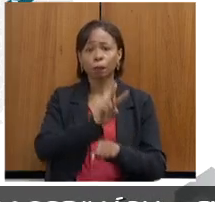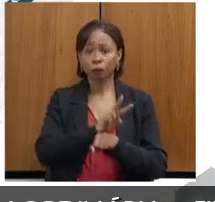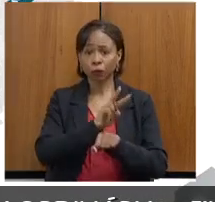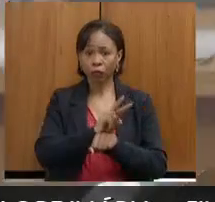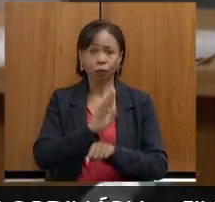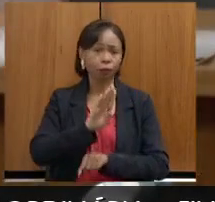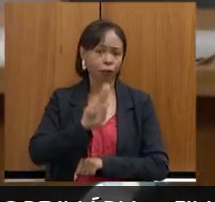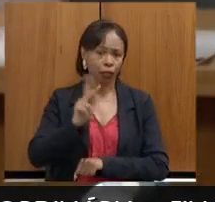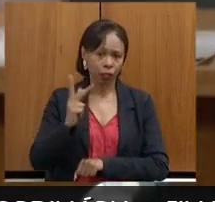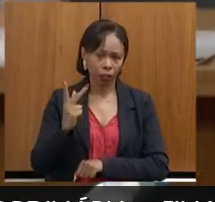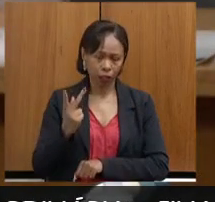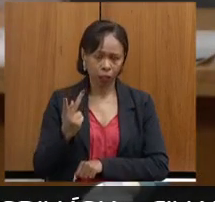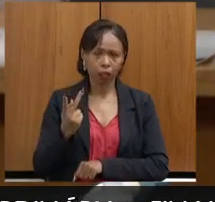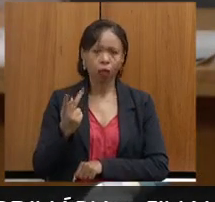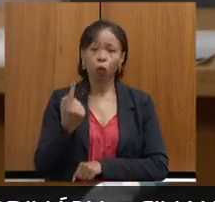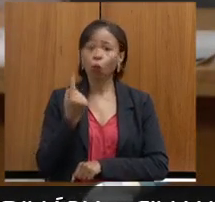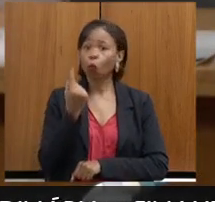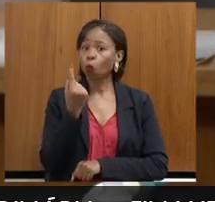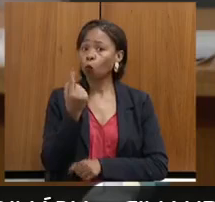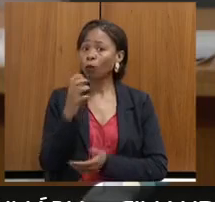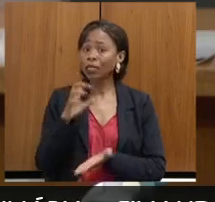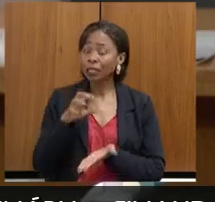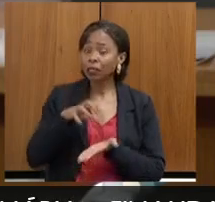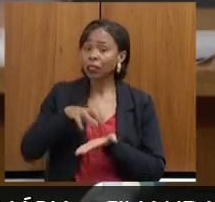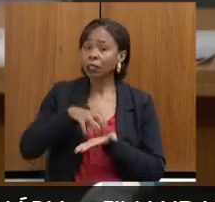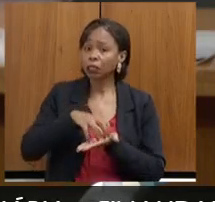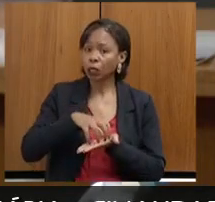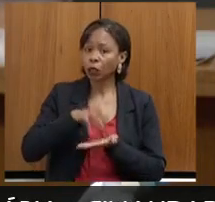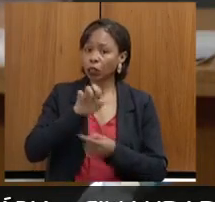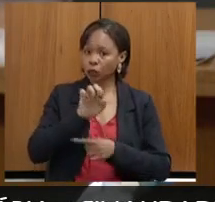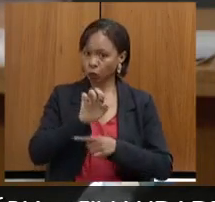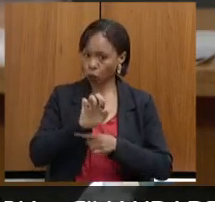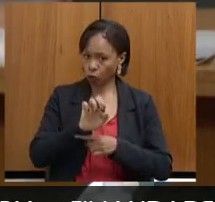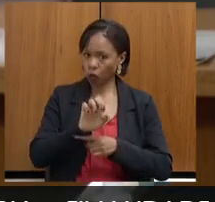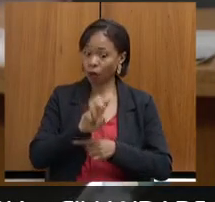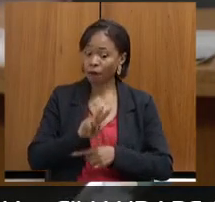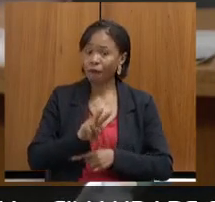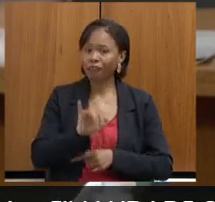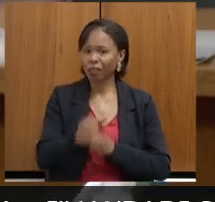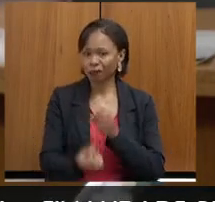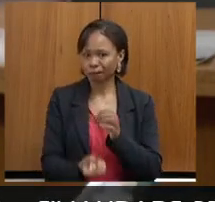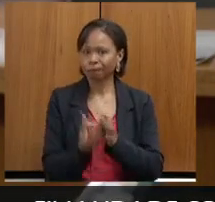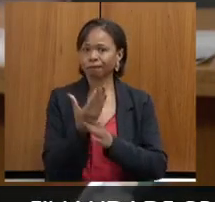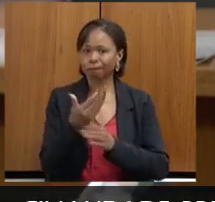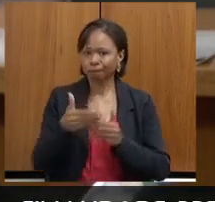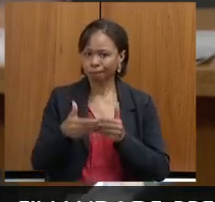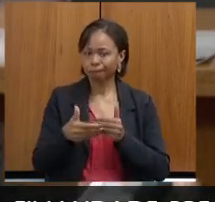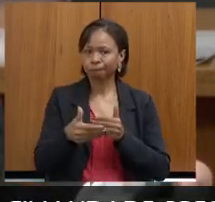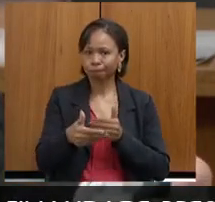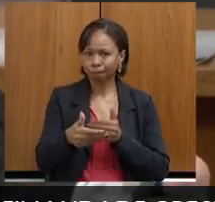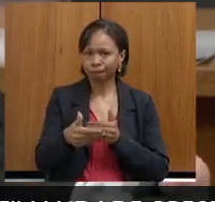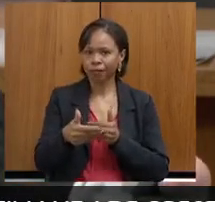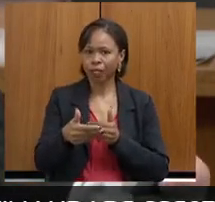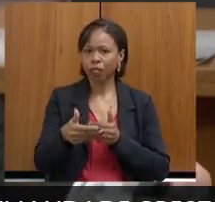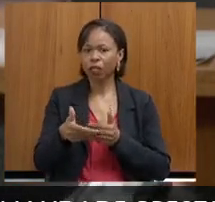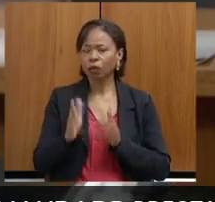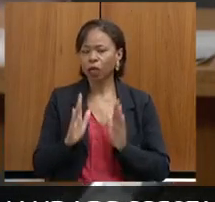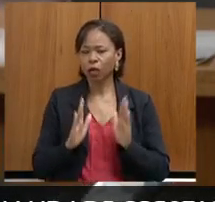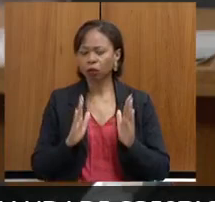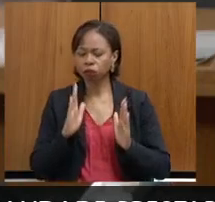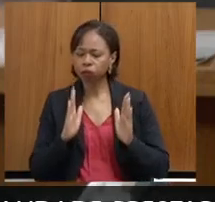uma central Estadual do plantão digital que deve ser inaugurada nos próximos dias estava em